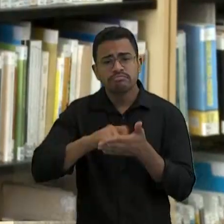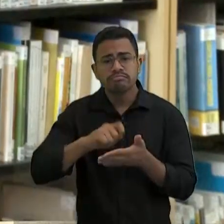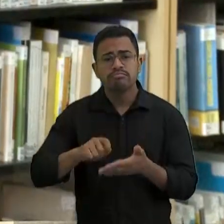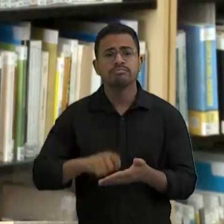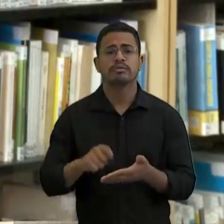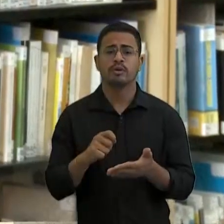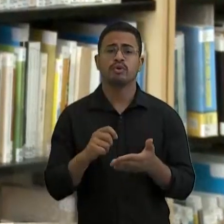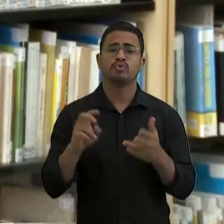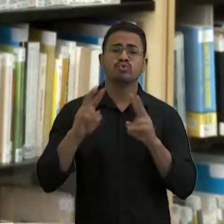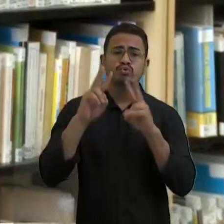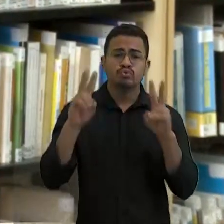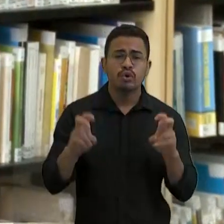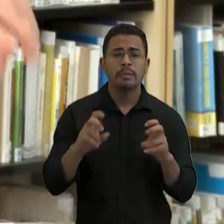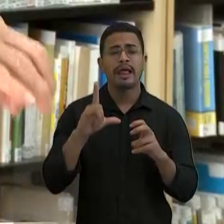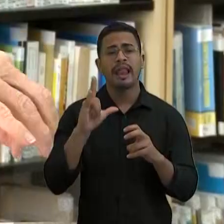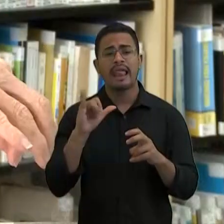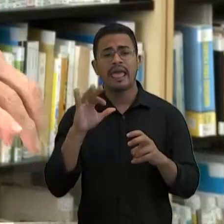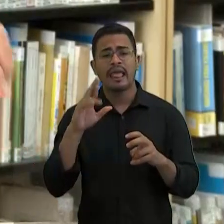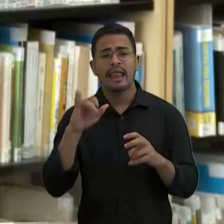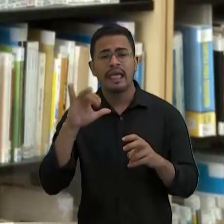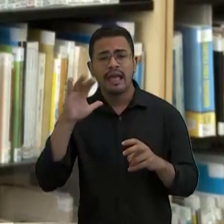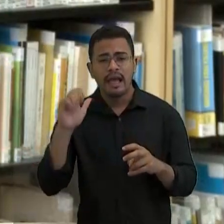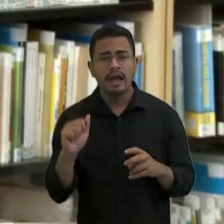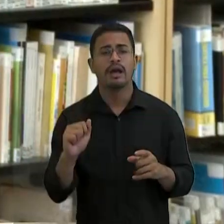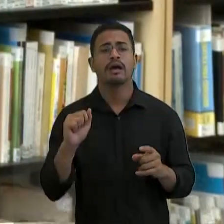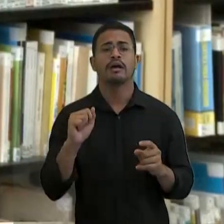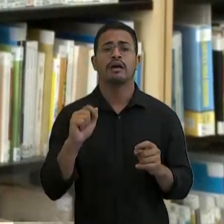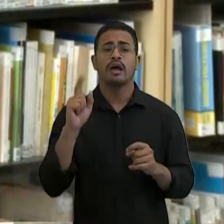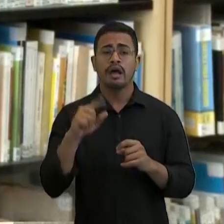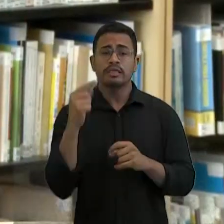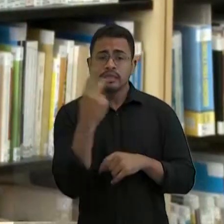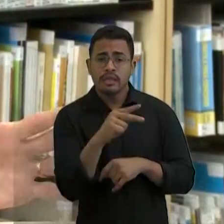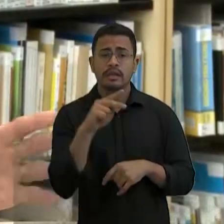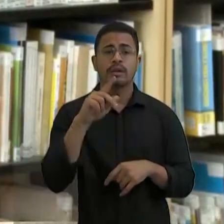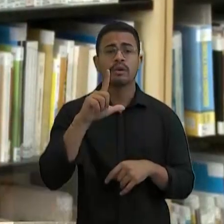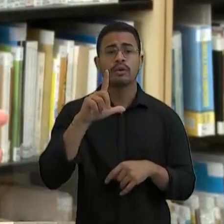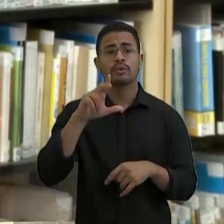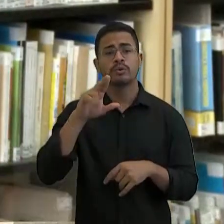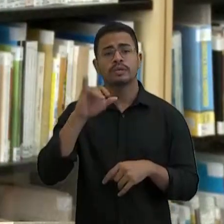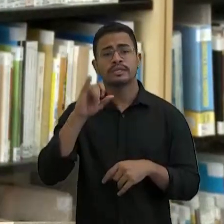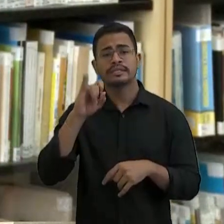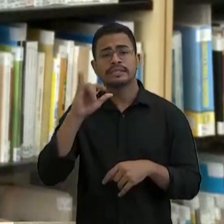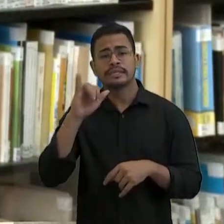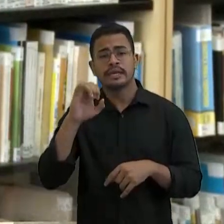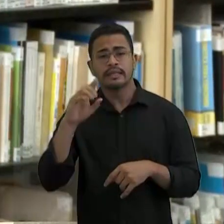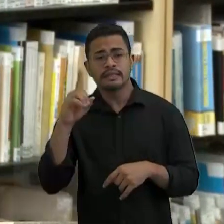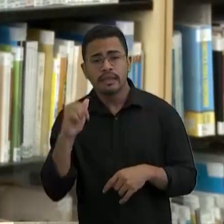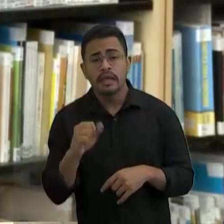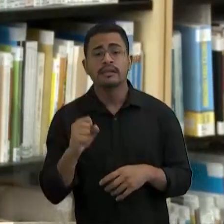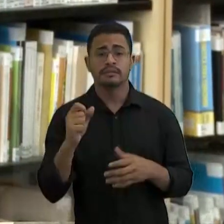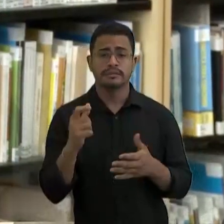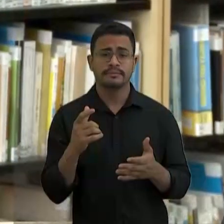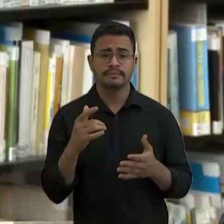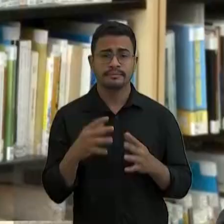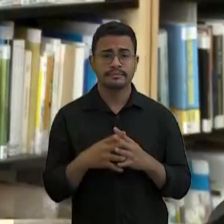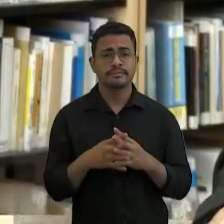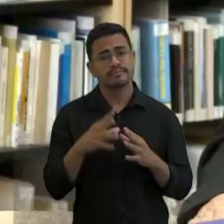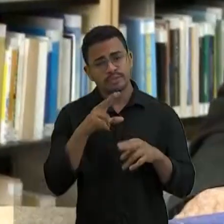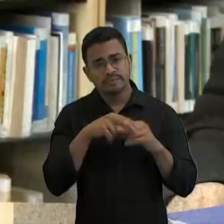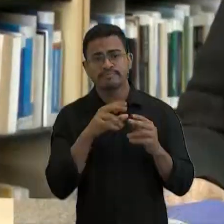nos Lusíadas. O lirismo nos Lusíadas. É tudo isso que eu escrevi sobre Camões nesse livro.